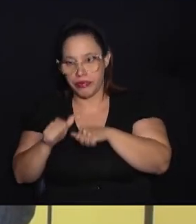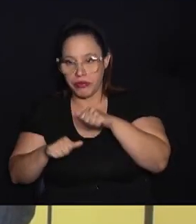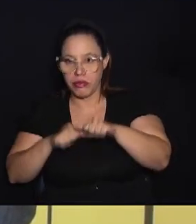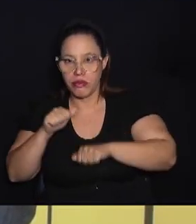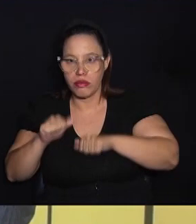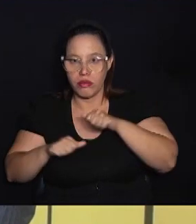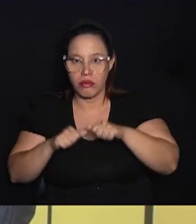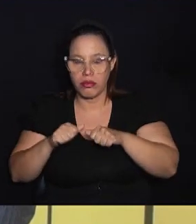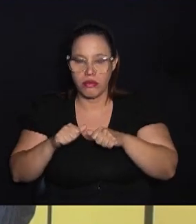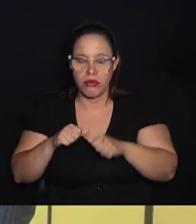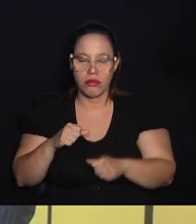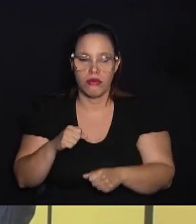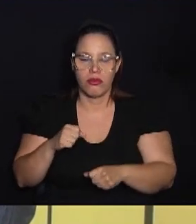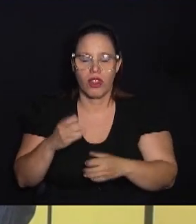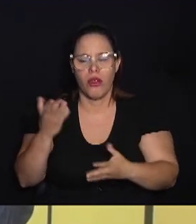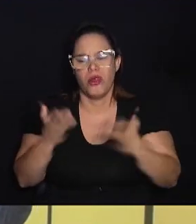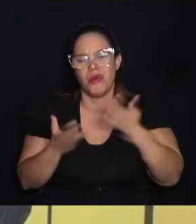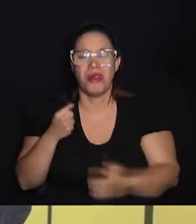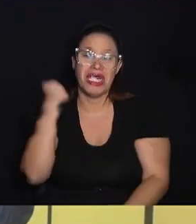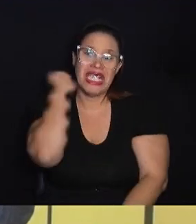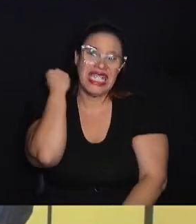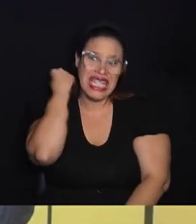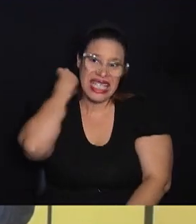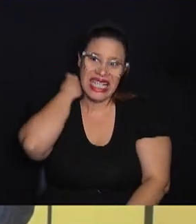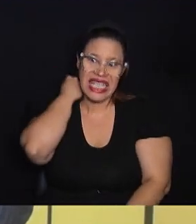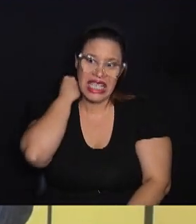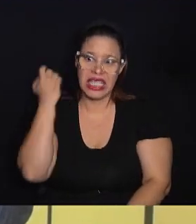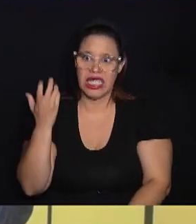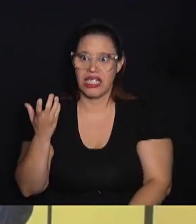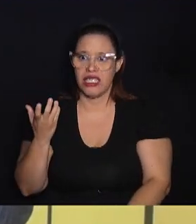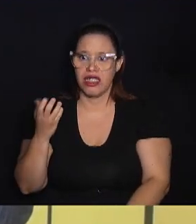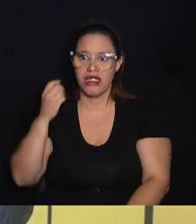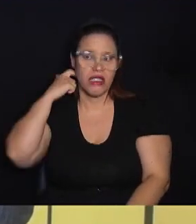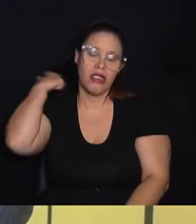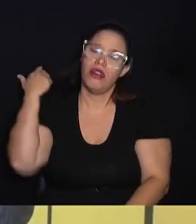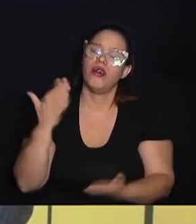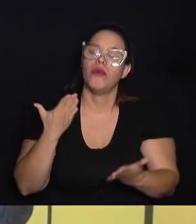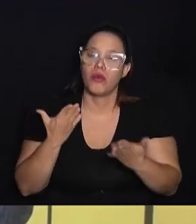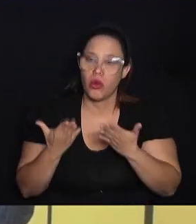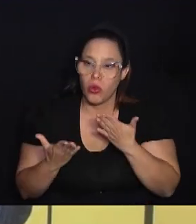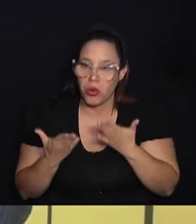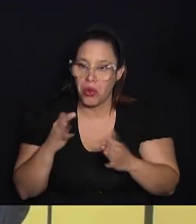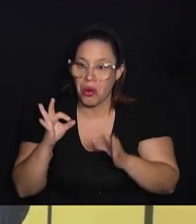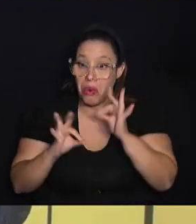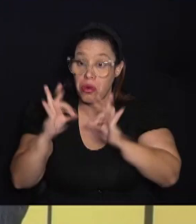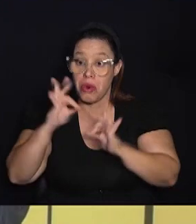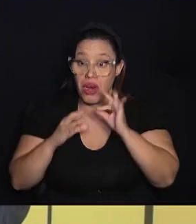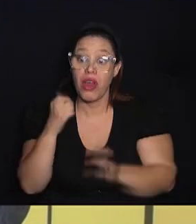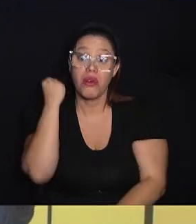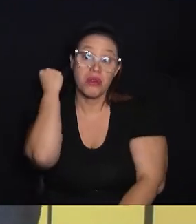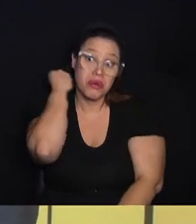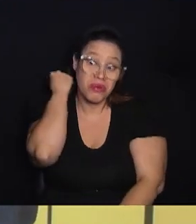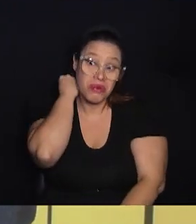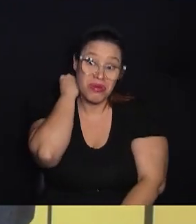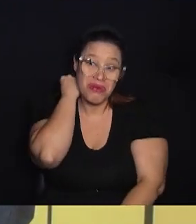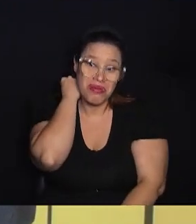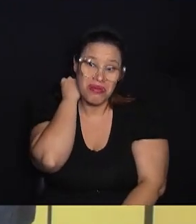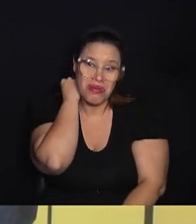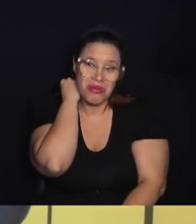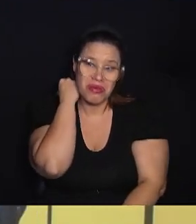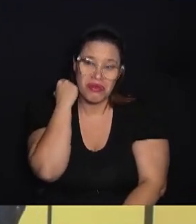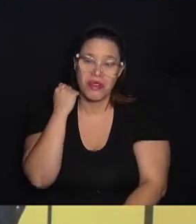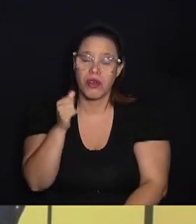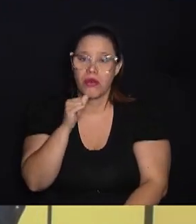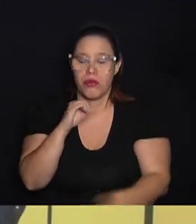momentos de stress você consegue justamente modular o stress então assim em relação ao covid é óbvio que o